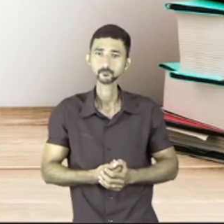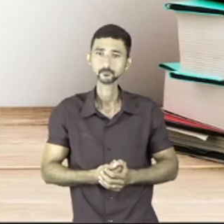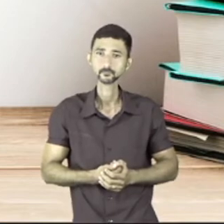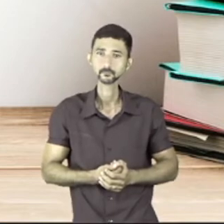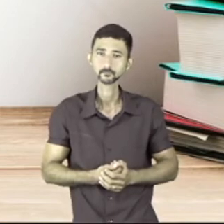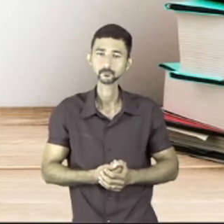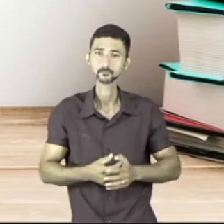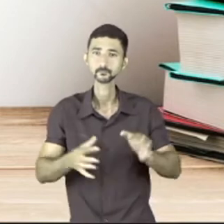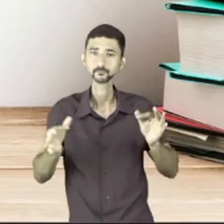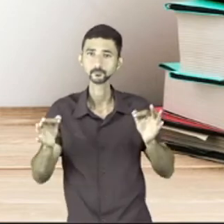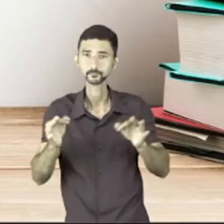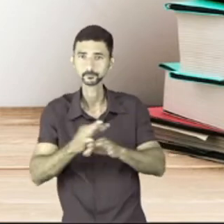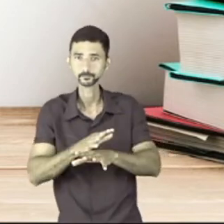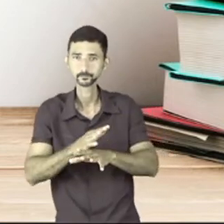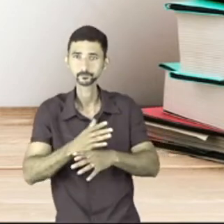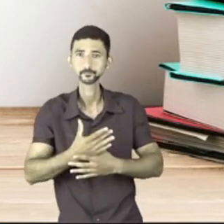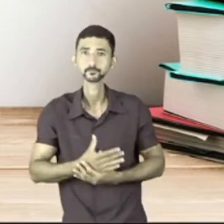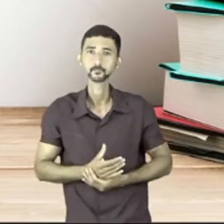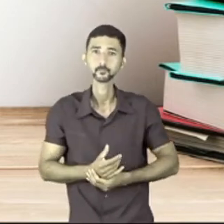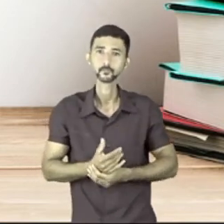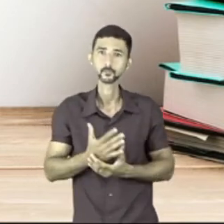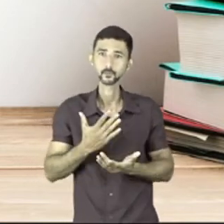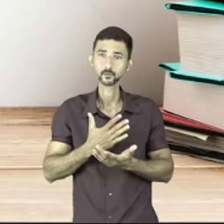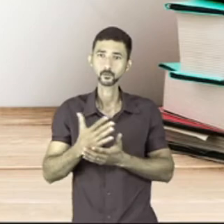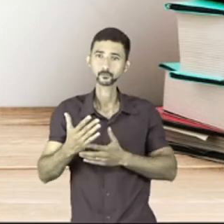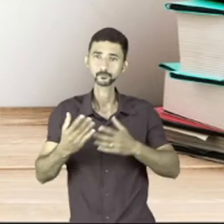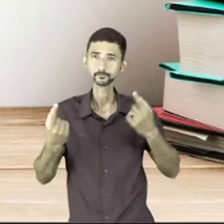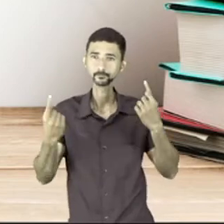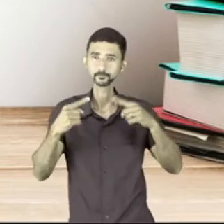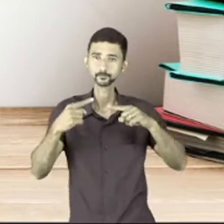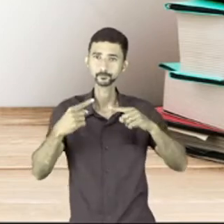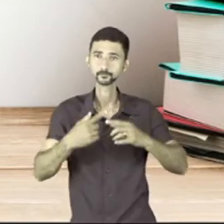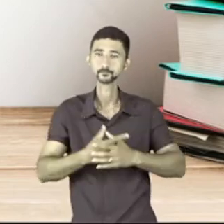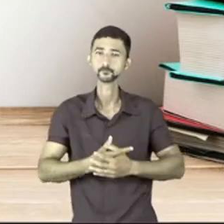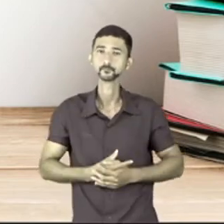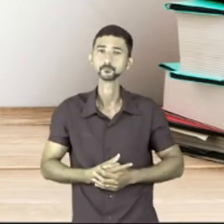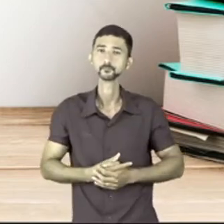Ó, terminou essa parte do combate.